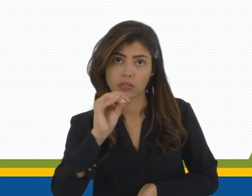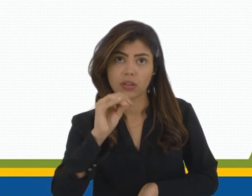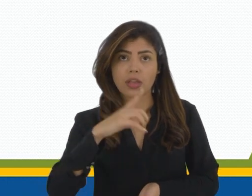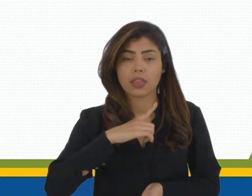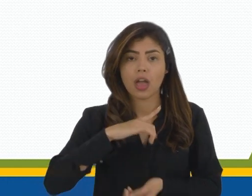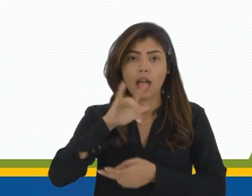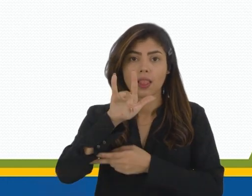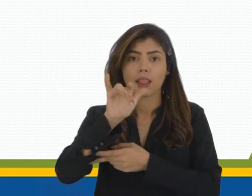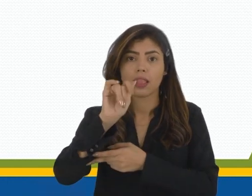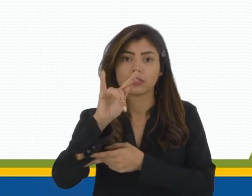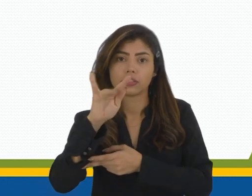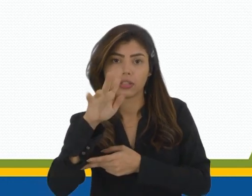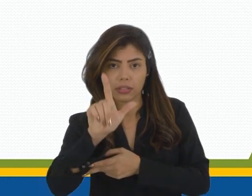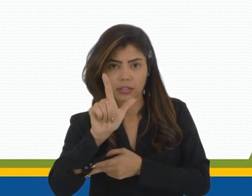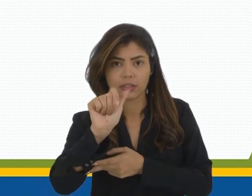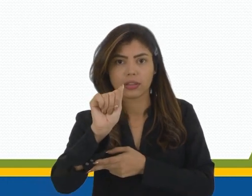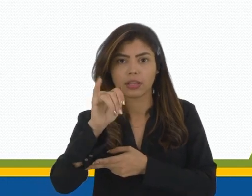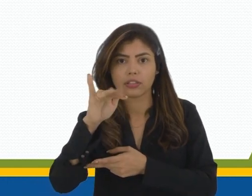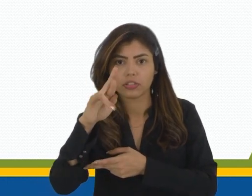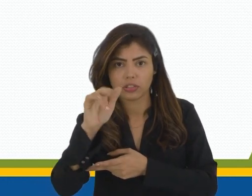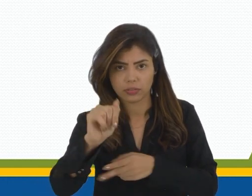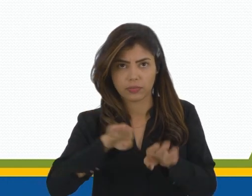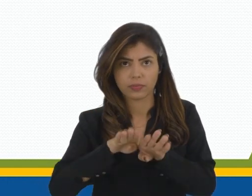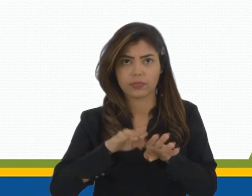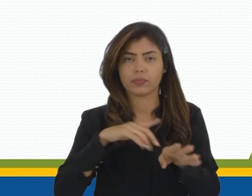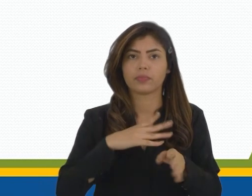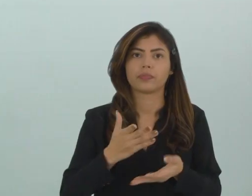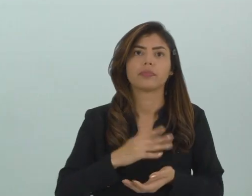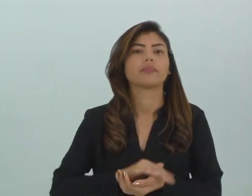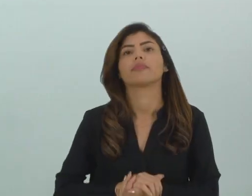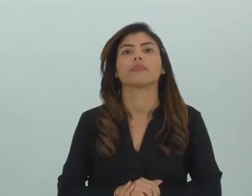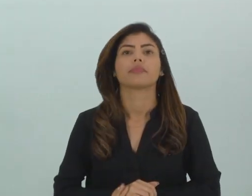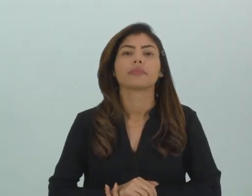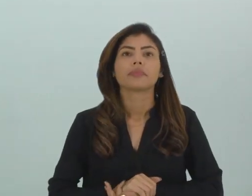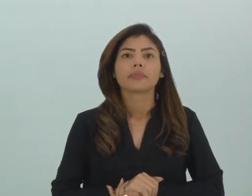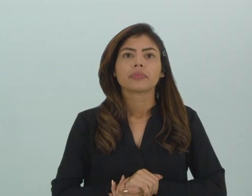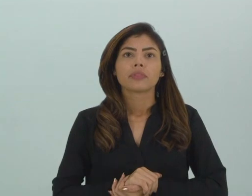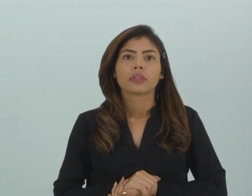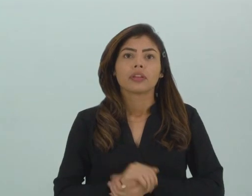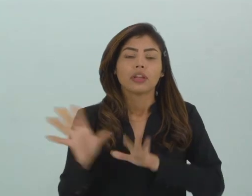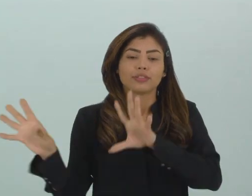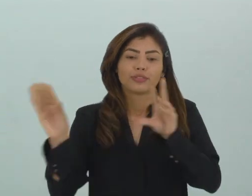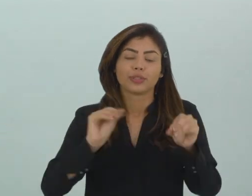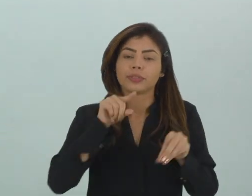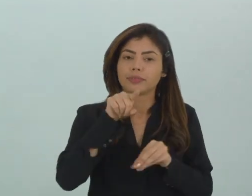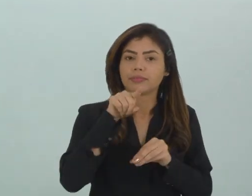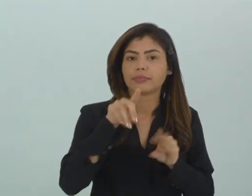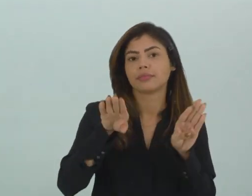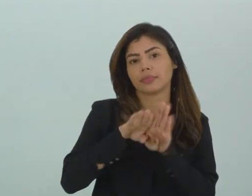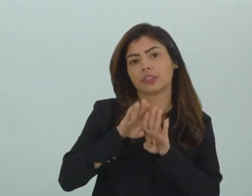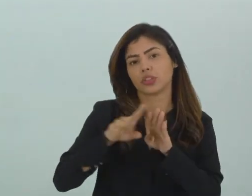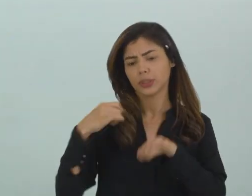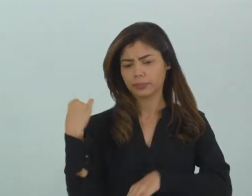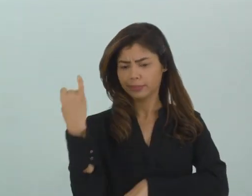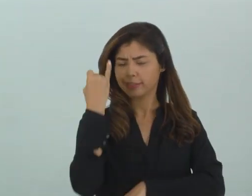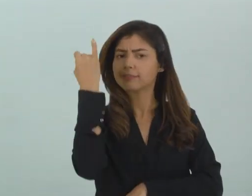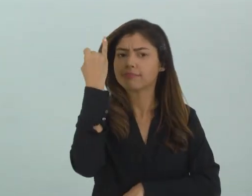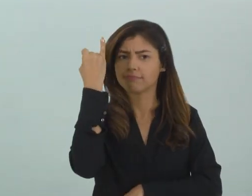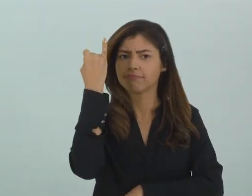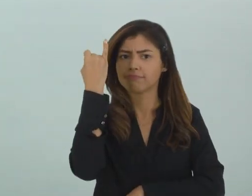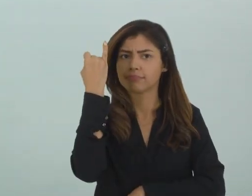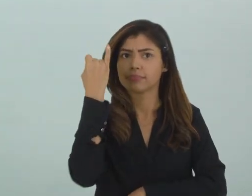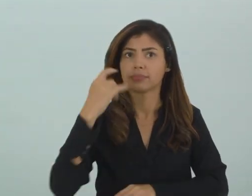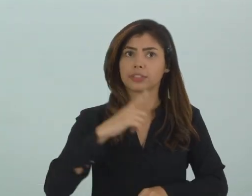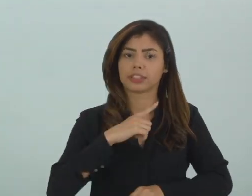nome latinizado. Essa sigla, ela é latinizada. Eu trouxe para vocês os principais